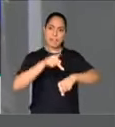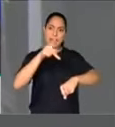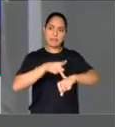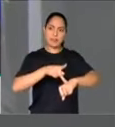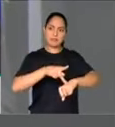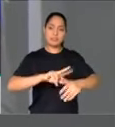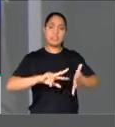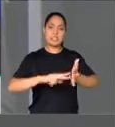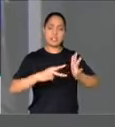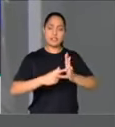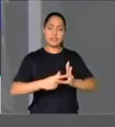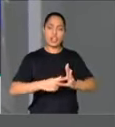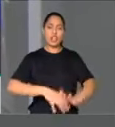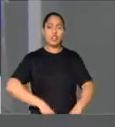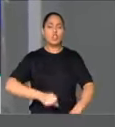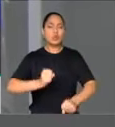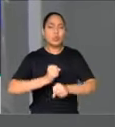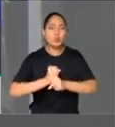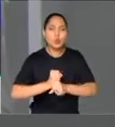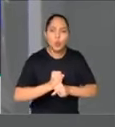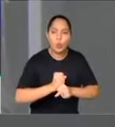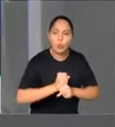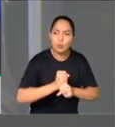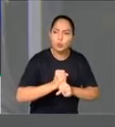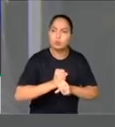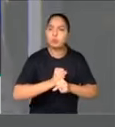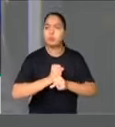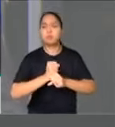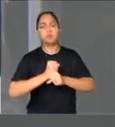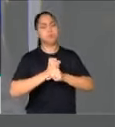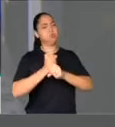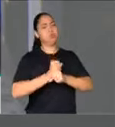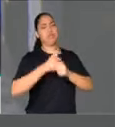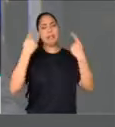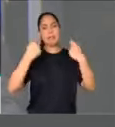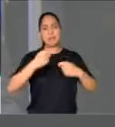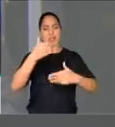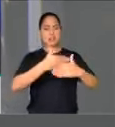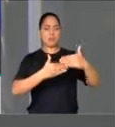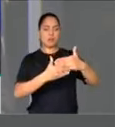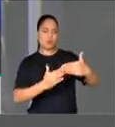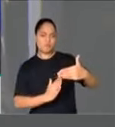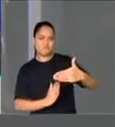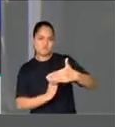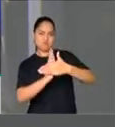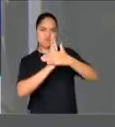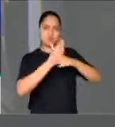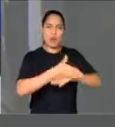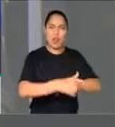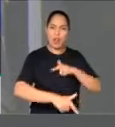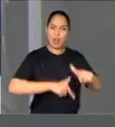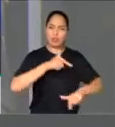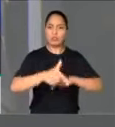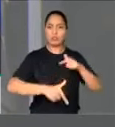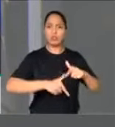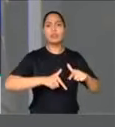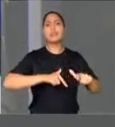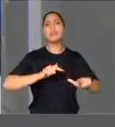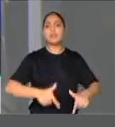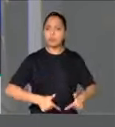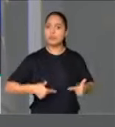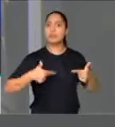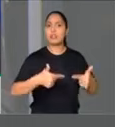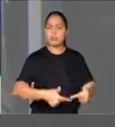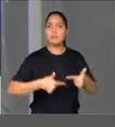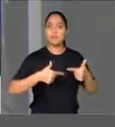muro todos esses anos para sermos reconhecidos. Nesses últimos anos, temos muito a comemorar no avanço